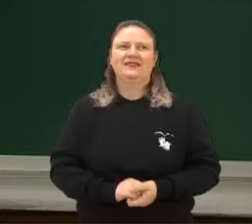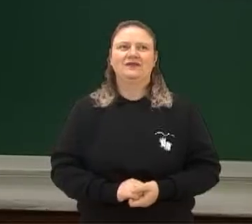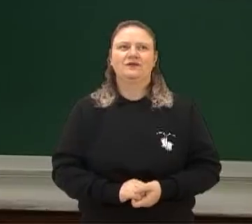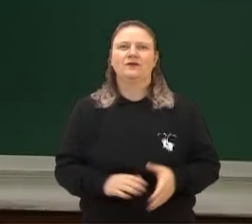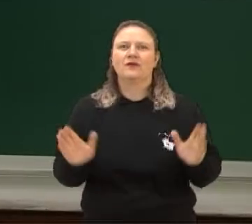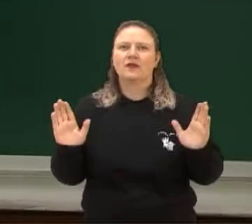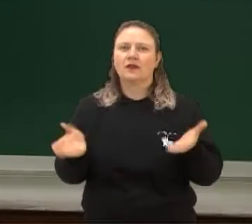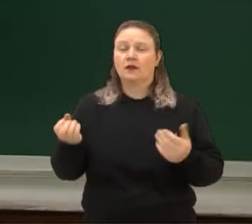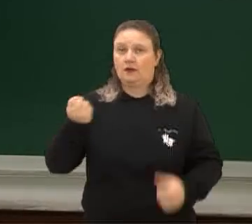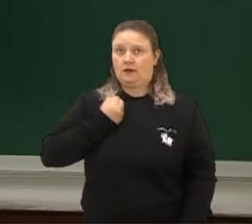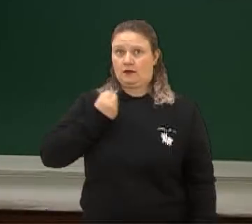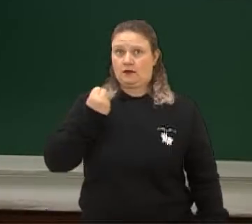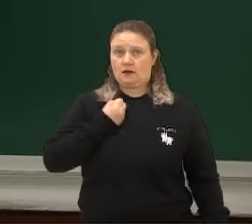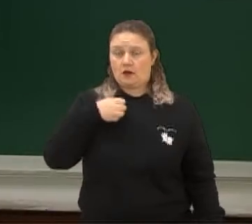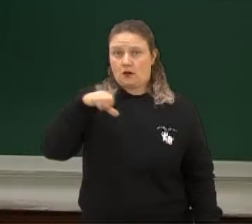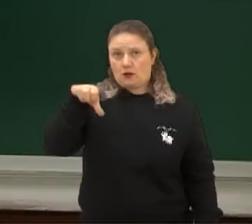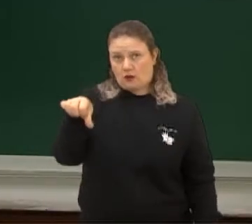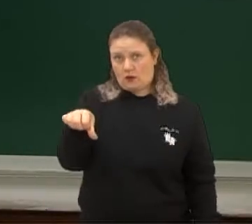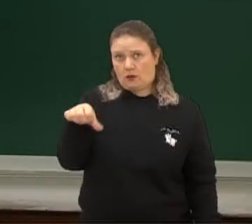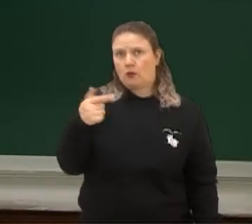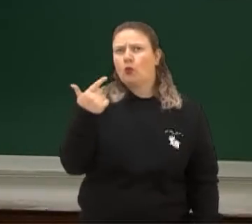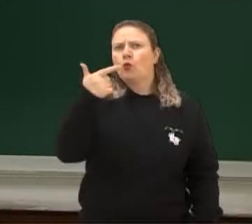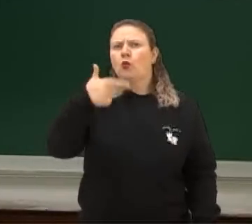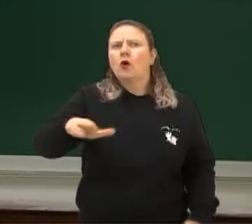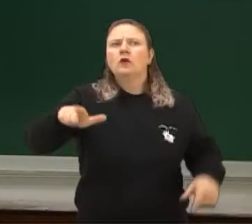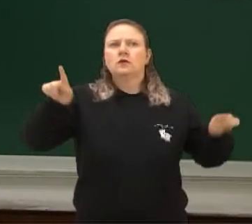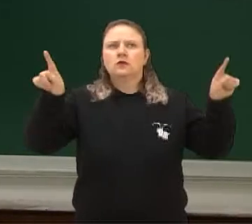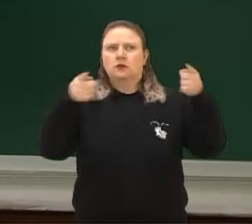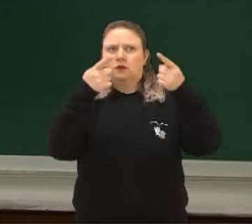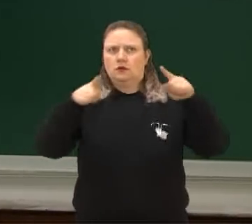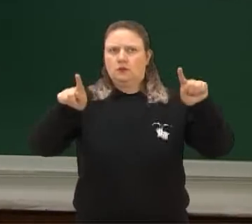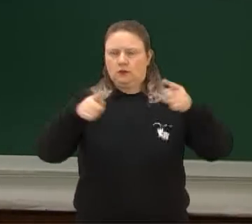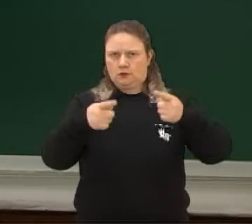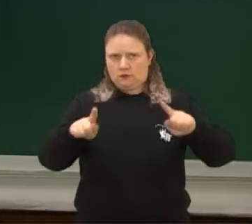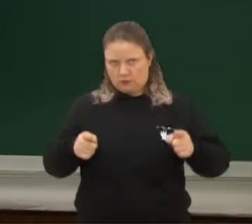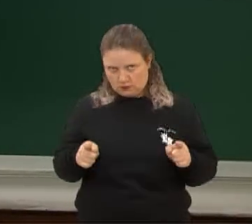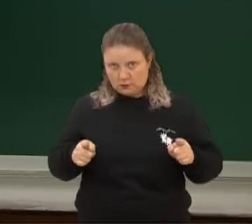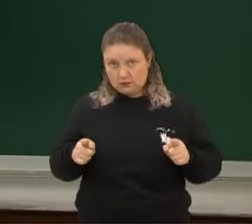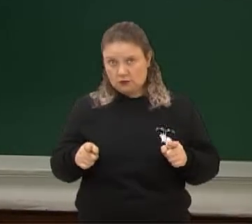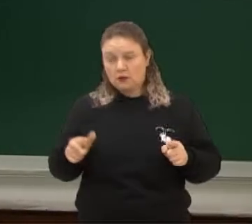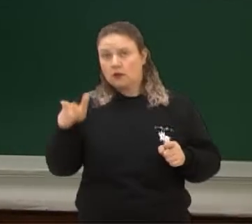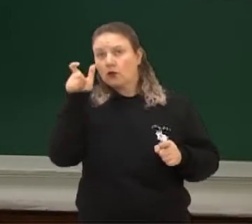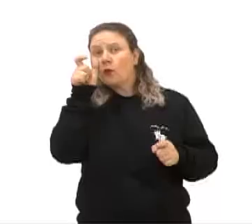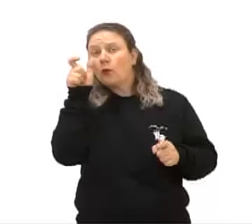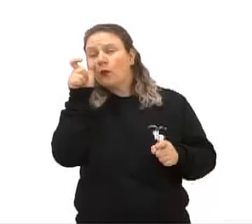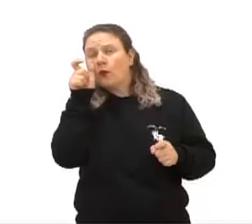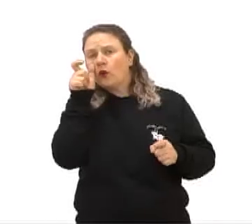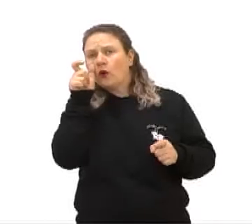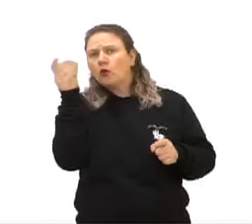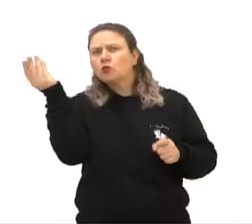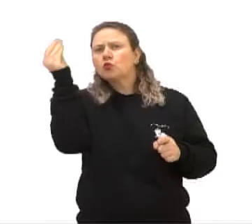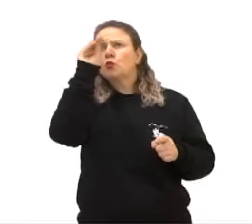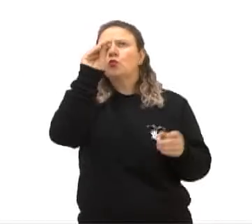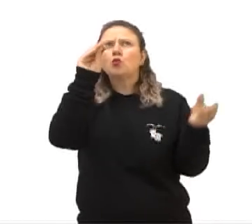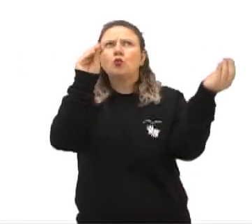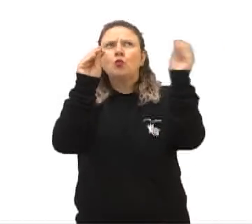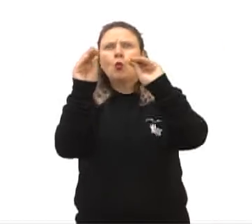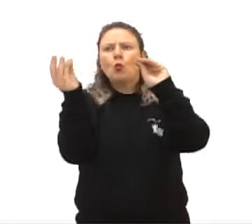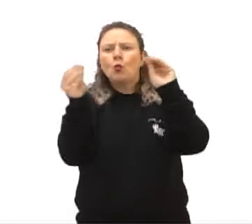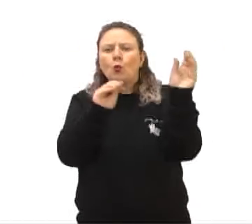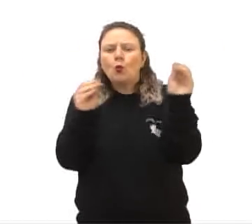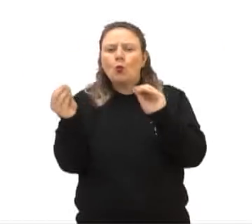Number 9. Agora é uma outra música, tá? Letra de uma outra música e que vocês vão completar com o